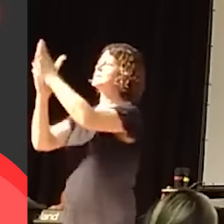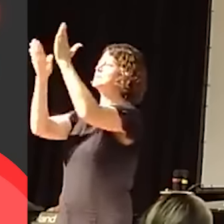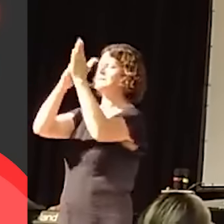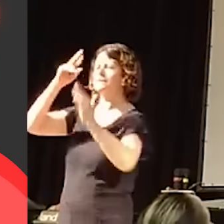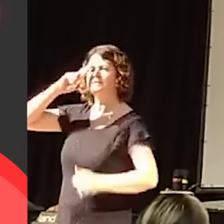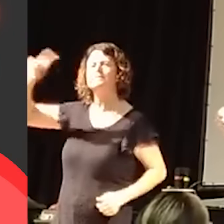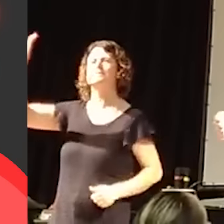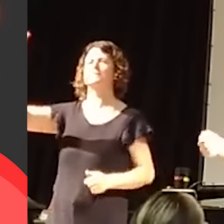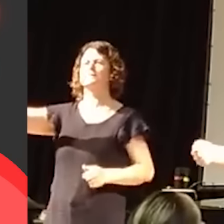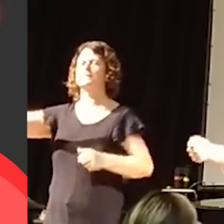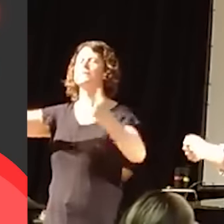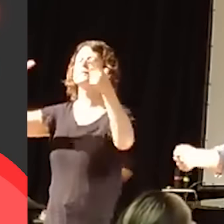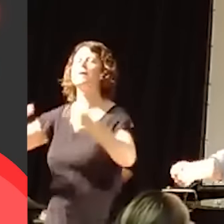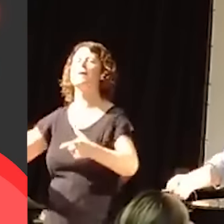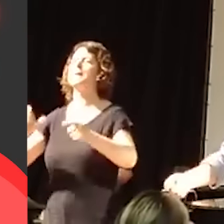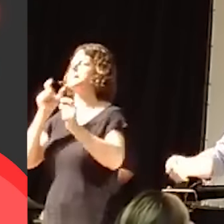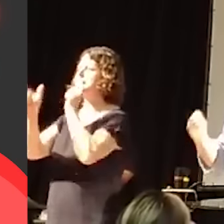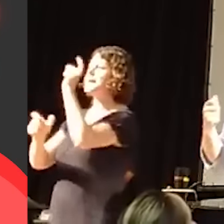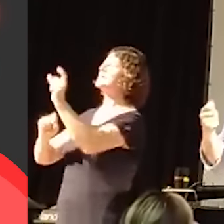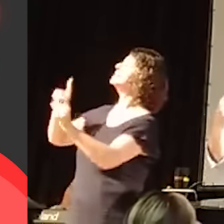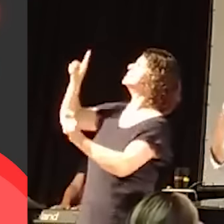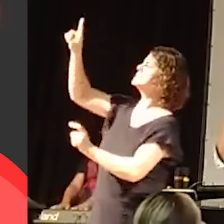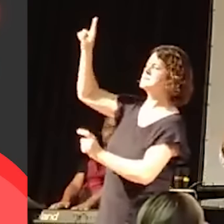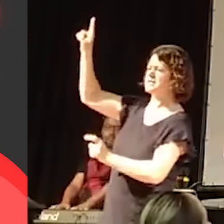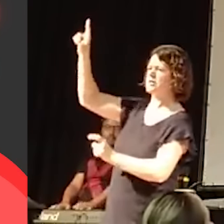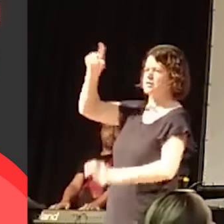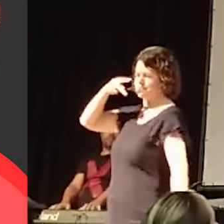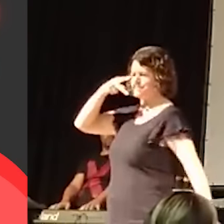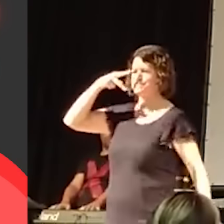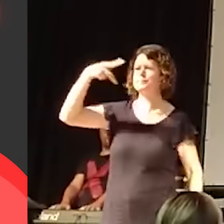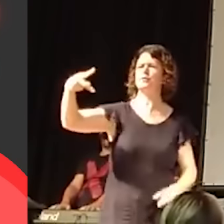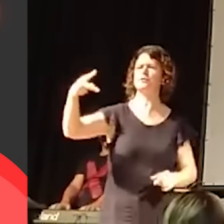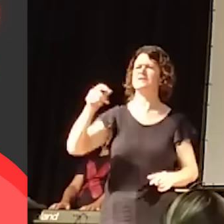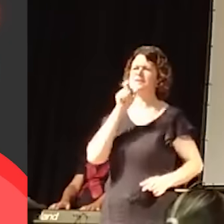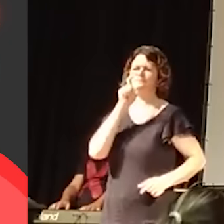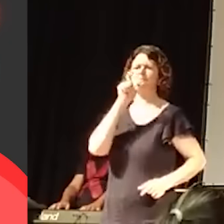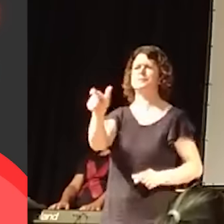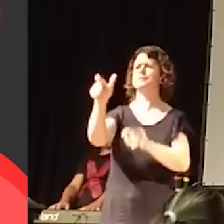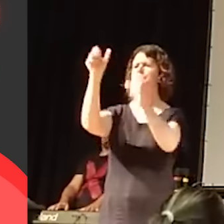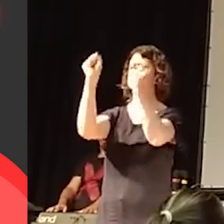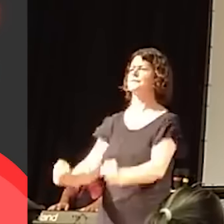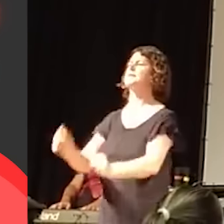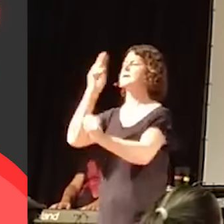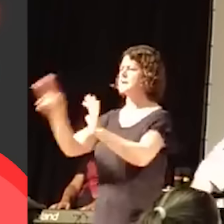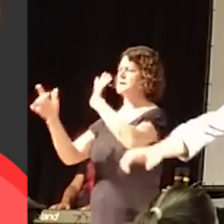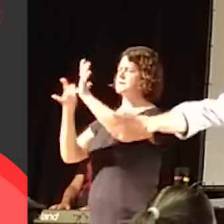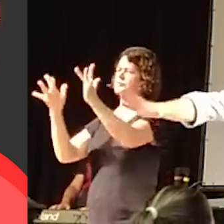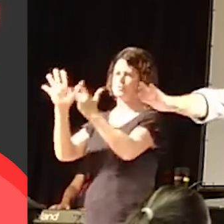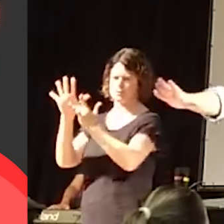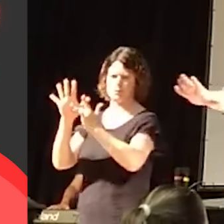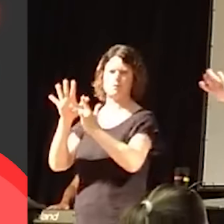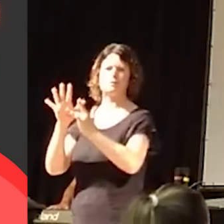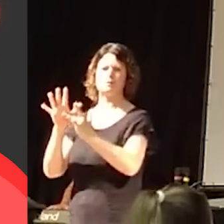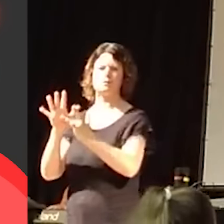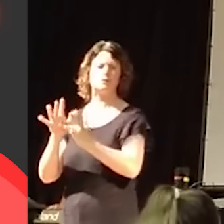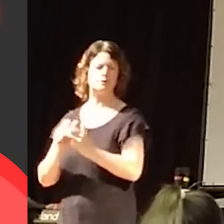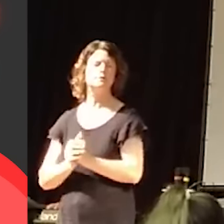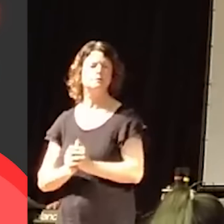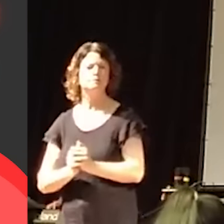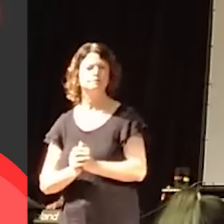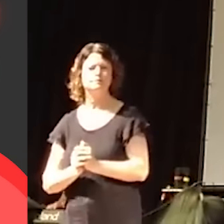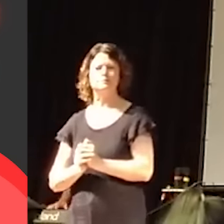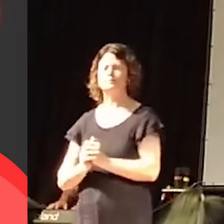lugar aonde a palavra do se de Deus é profetizada com poder em nome de Jesus vamos orar vamos